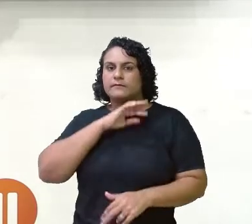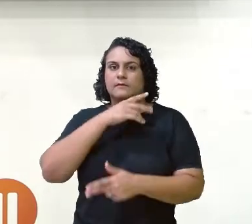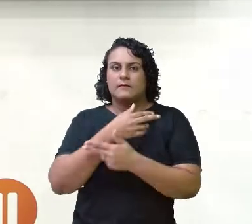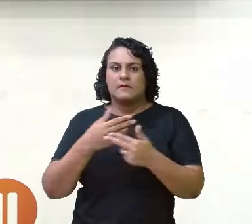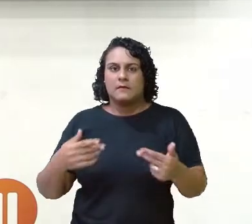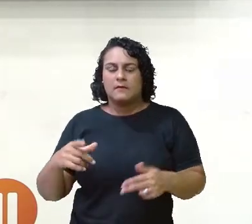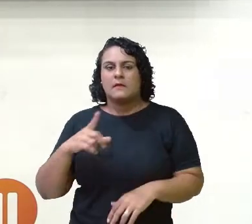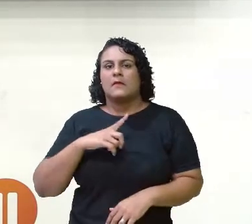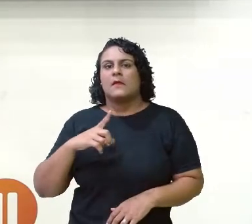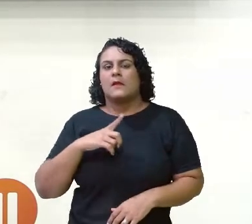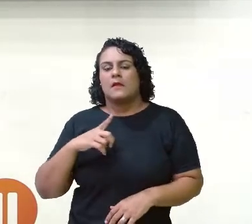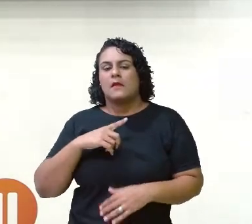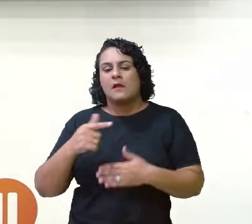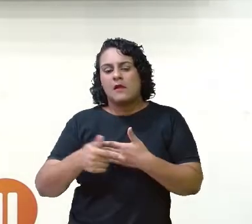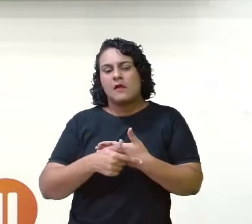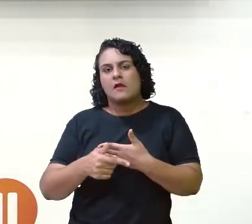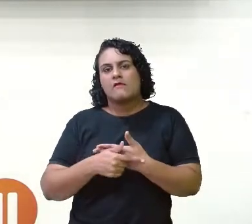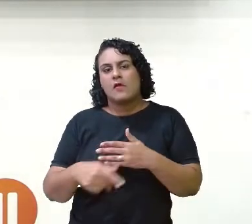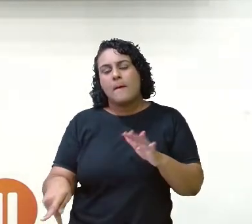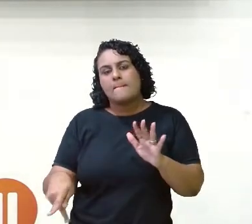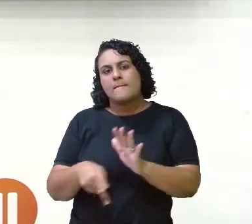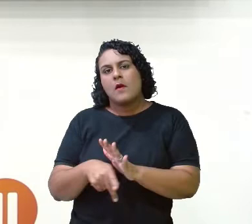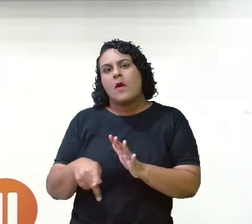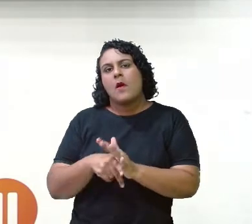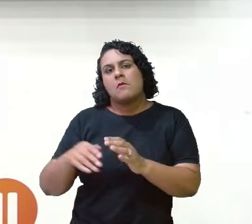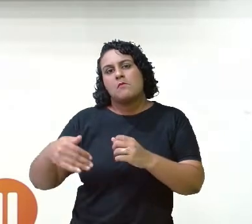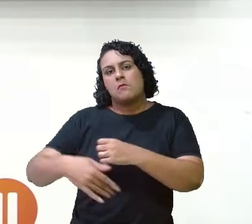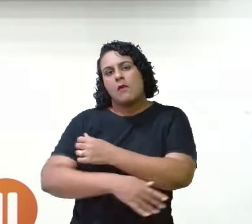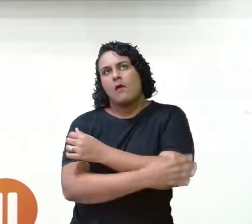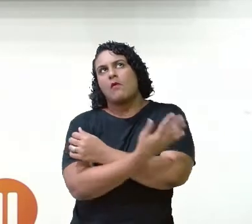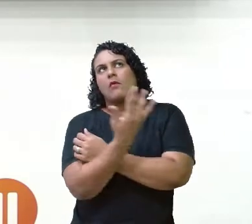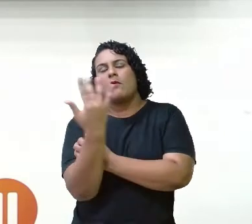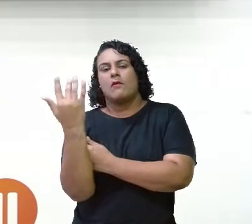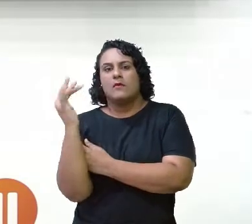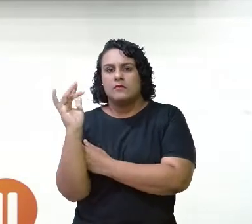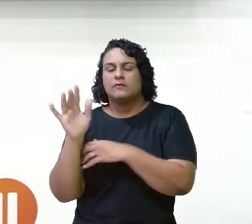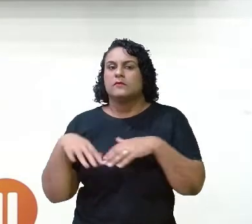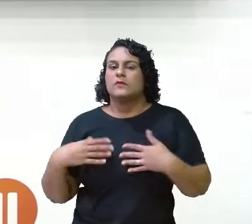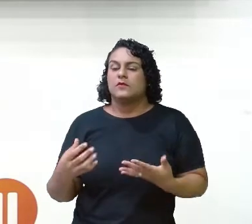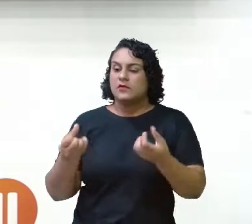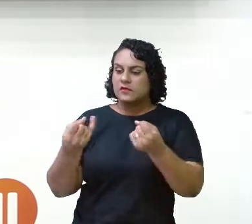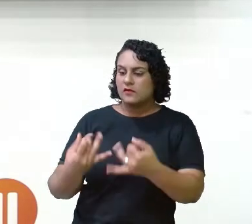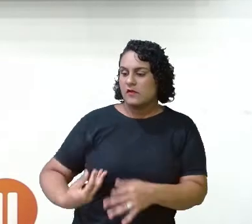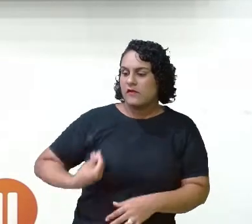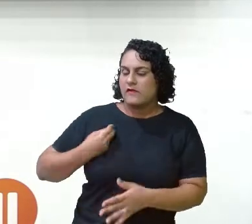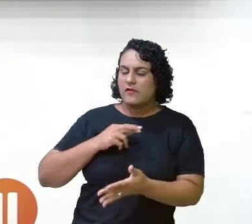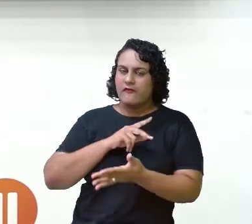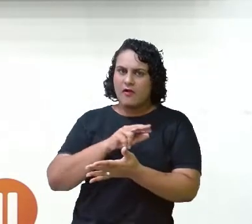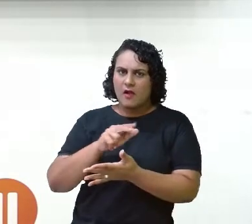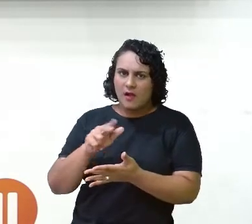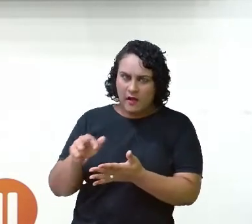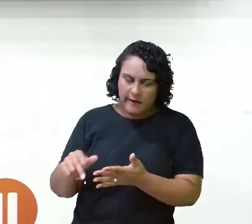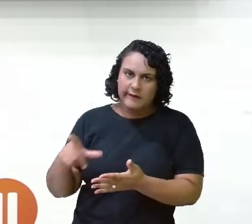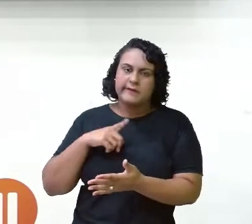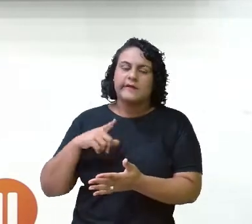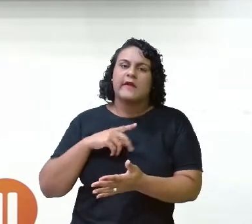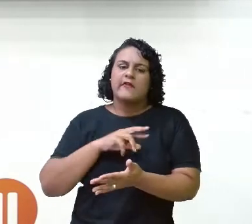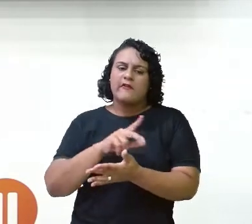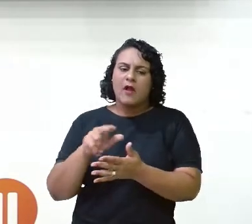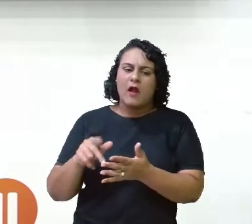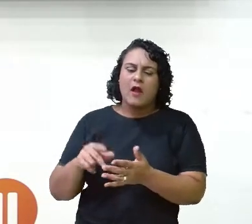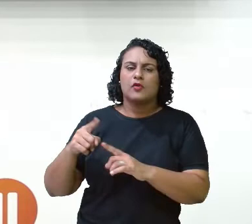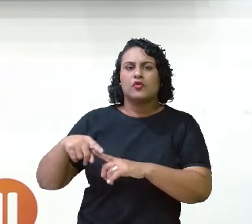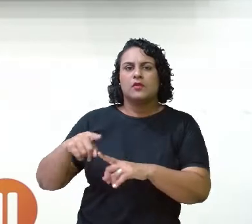animais têm o seu papel no ecossistema. Quando a gente fala de biodiversidade, a gente está falando da variedade de espécies